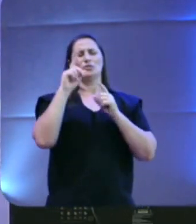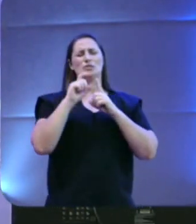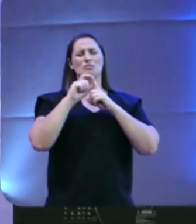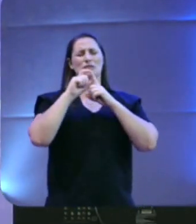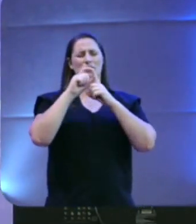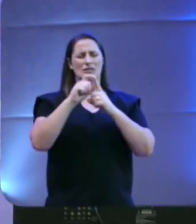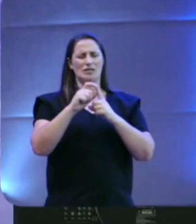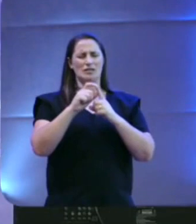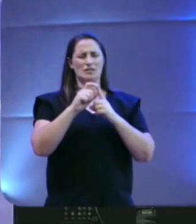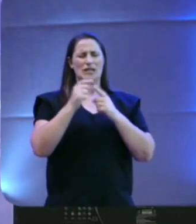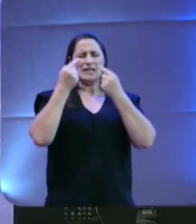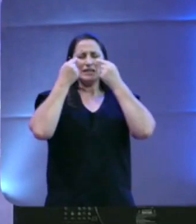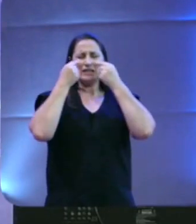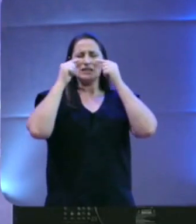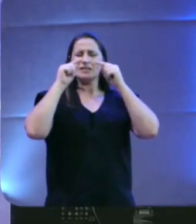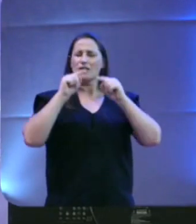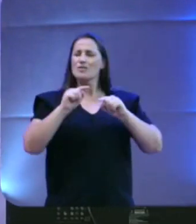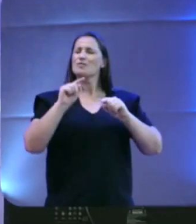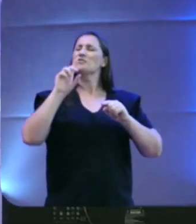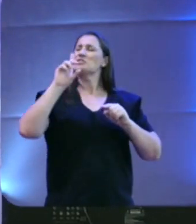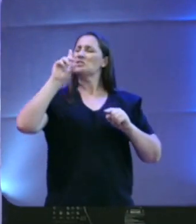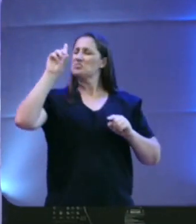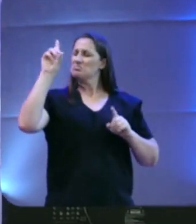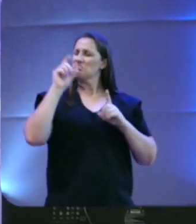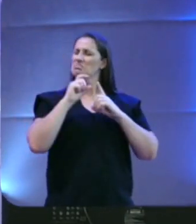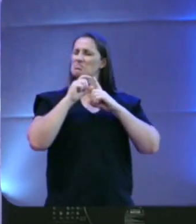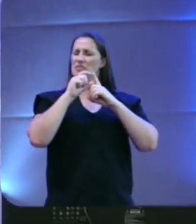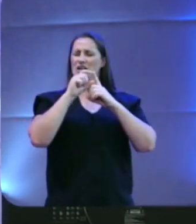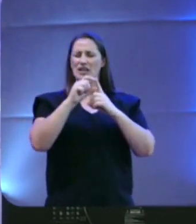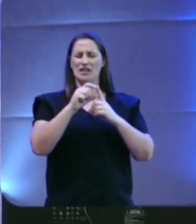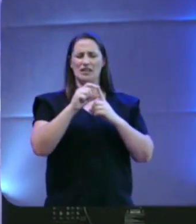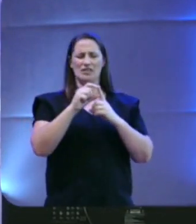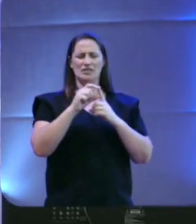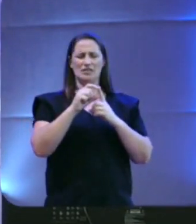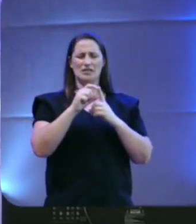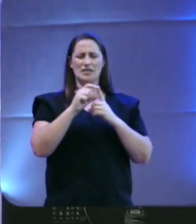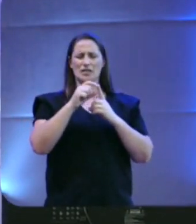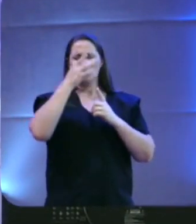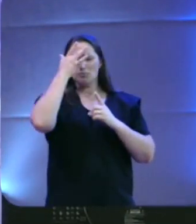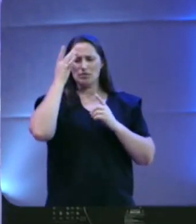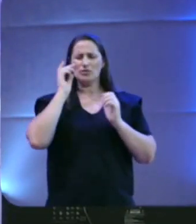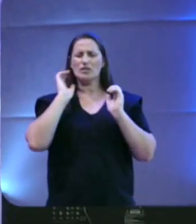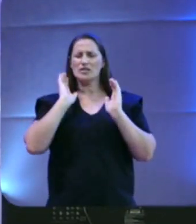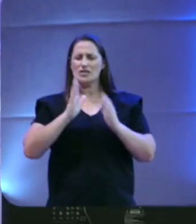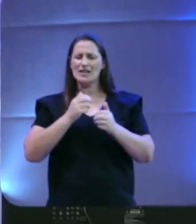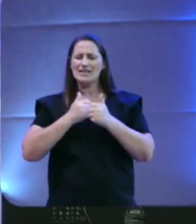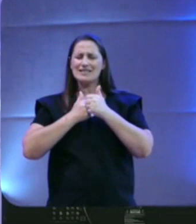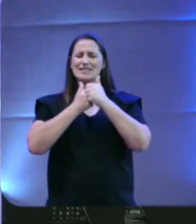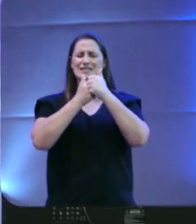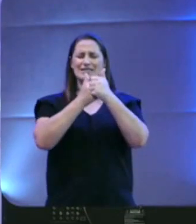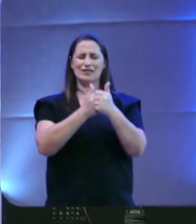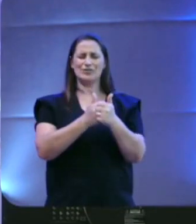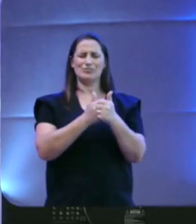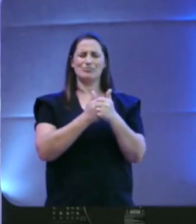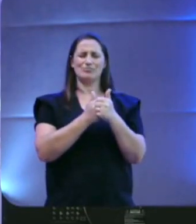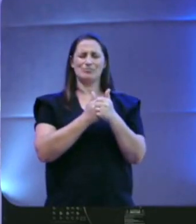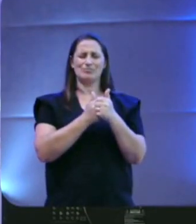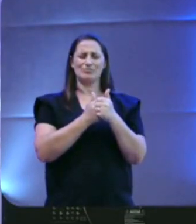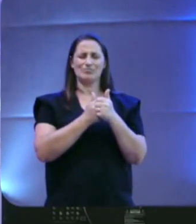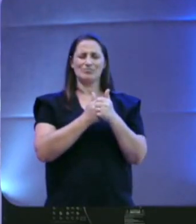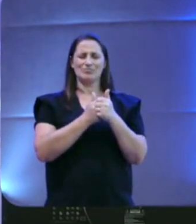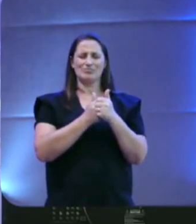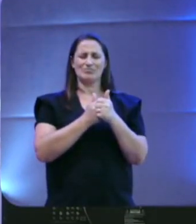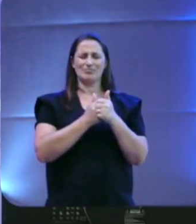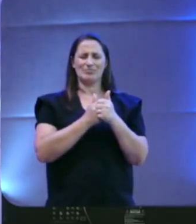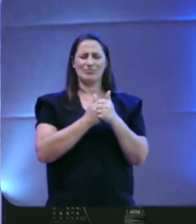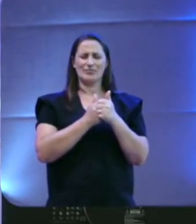esse desafio da sua palavra. Para aqueles que já são seus seguidores, o desafio foi: põe